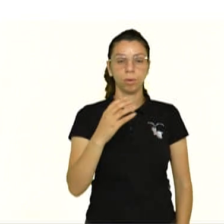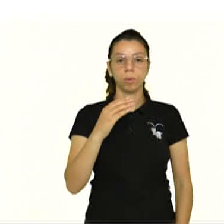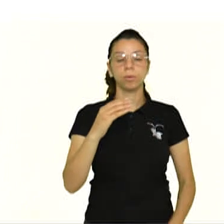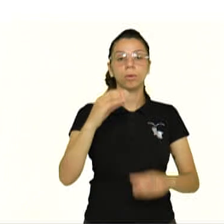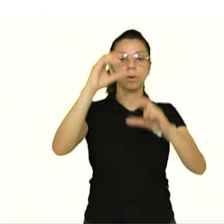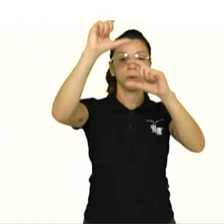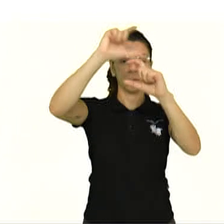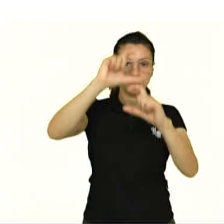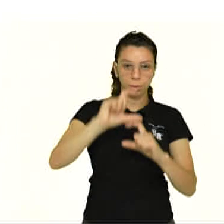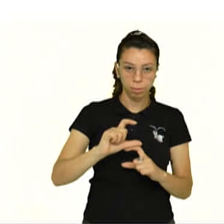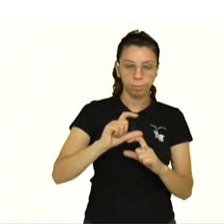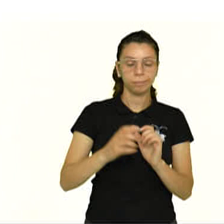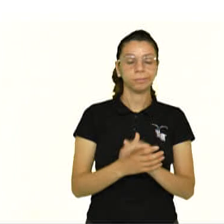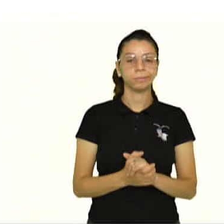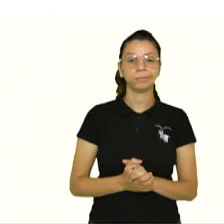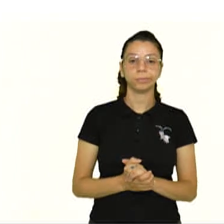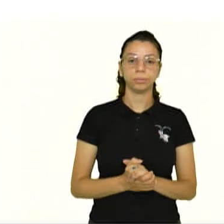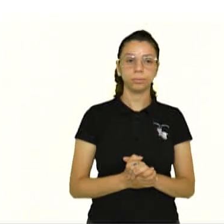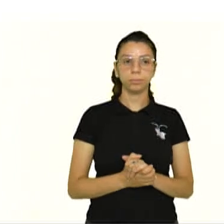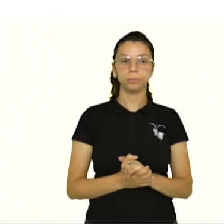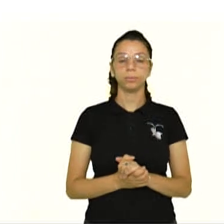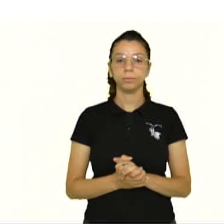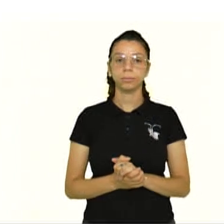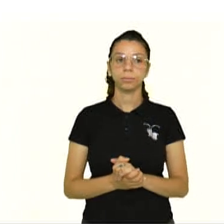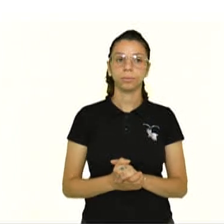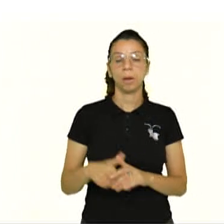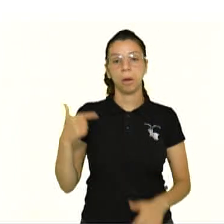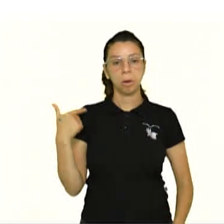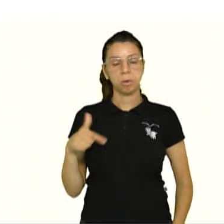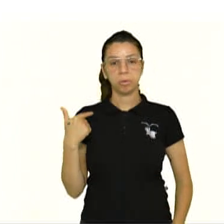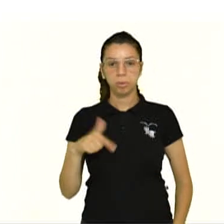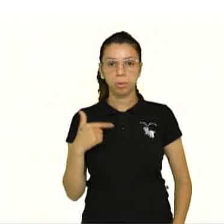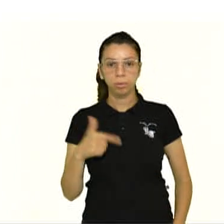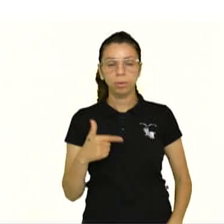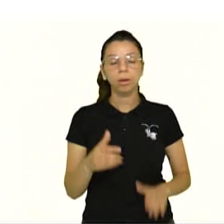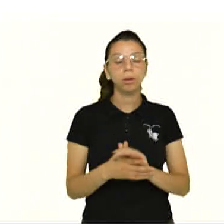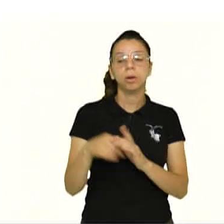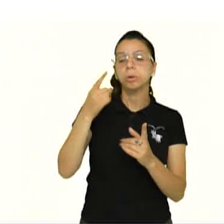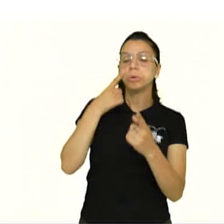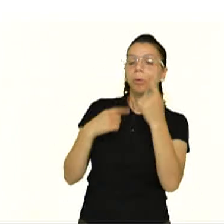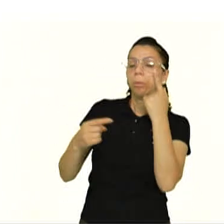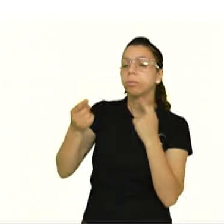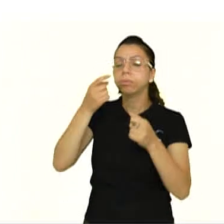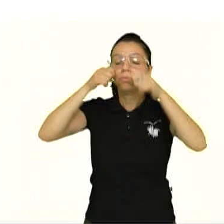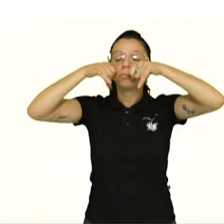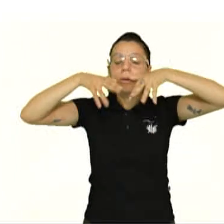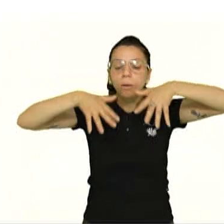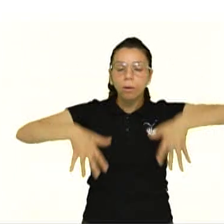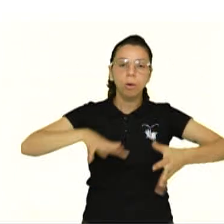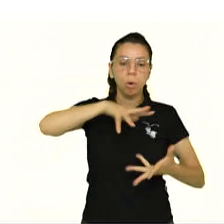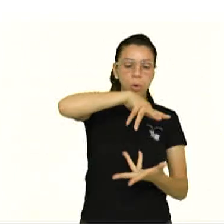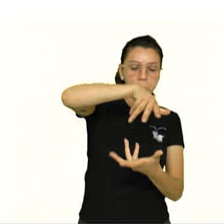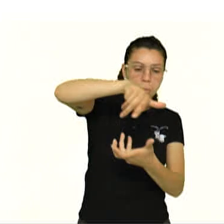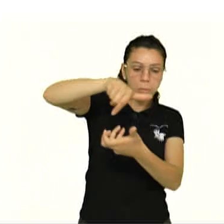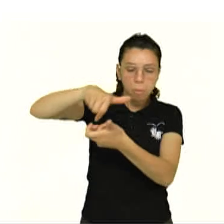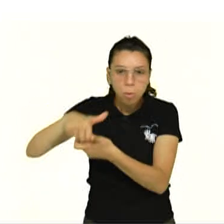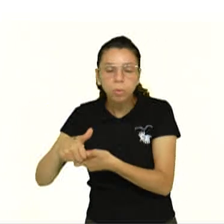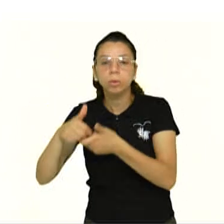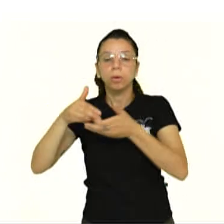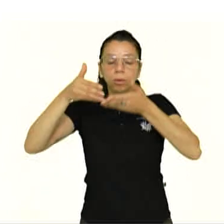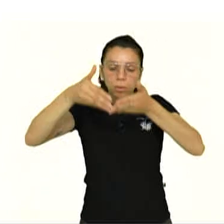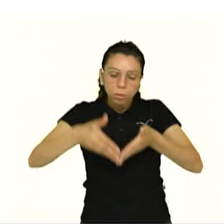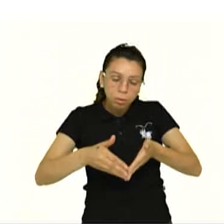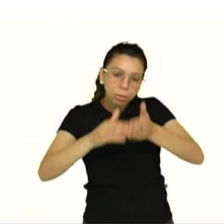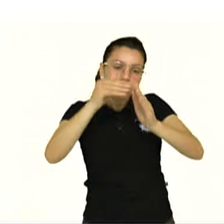soneto, né? Vamos analisar então. Sem causa, justamente choro e rio, o mundo todo abarco e nada aperto.